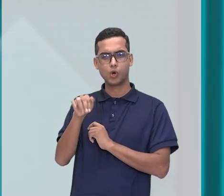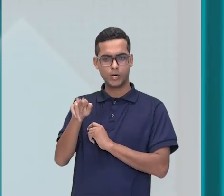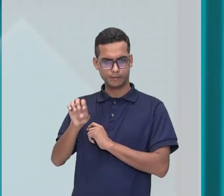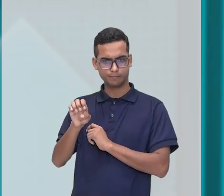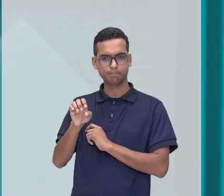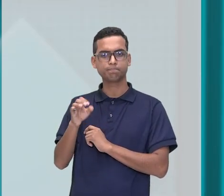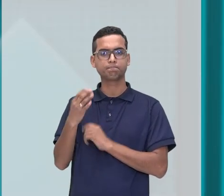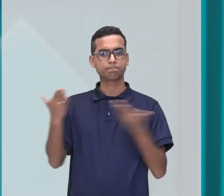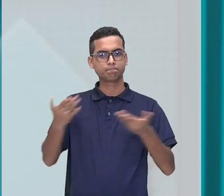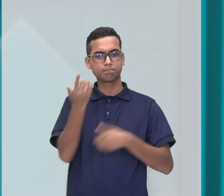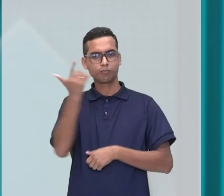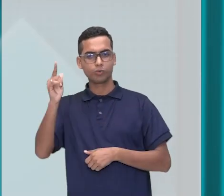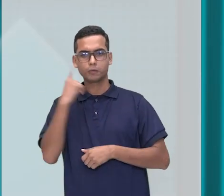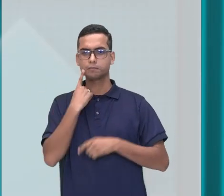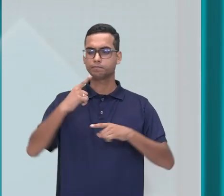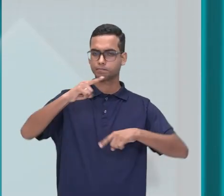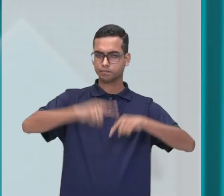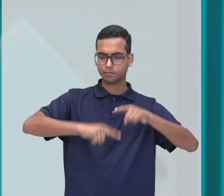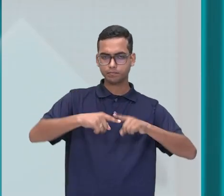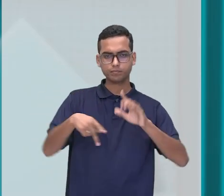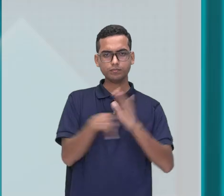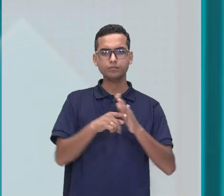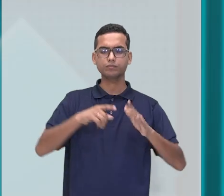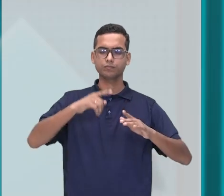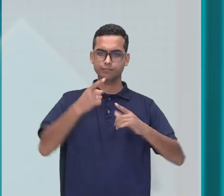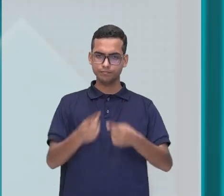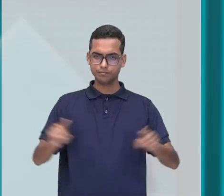uma outra classificação de instrumentos, que são os